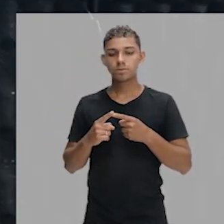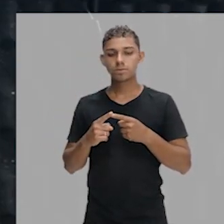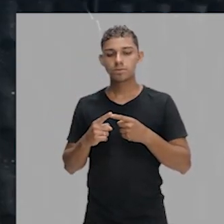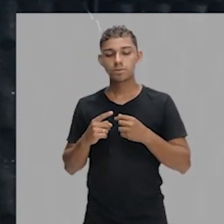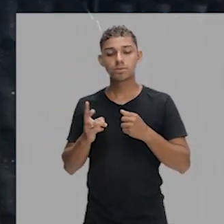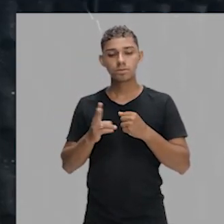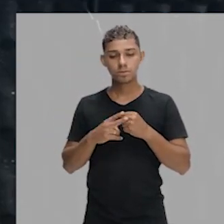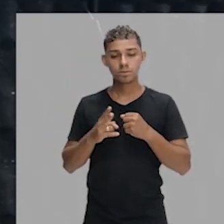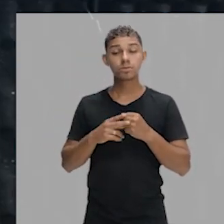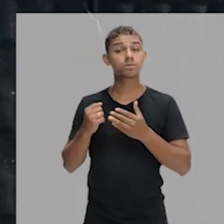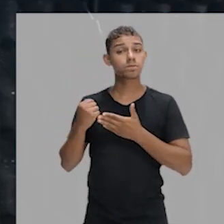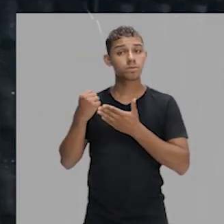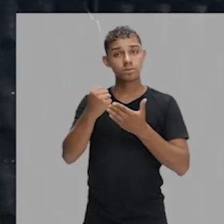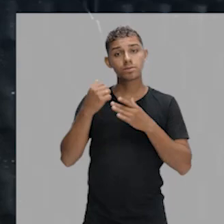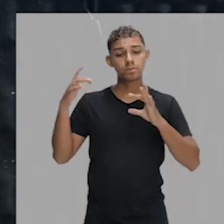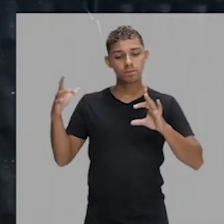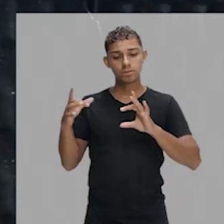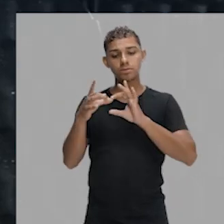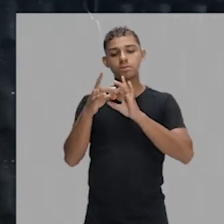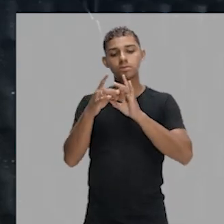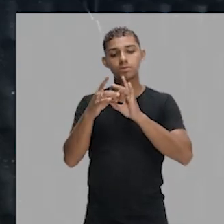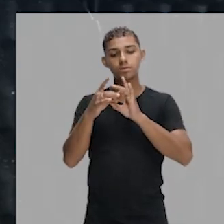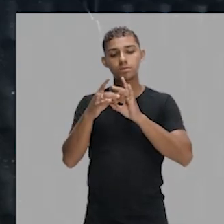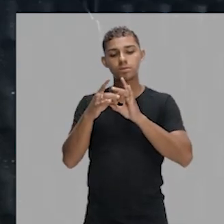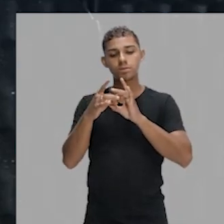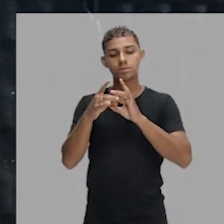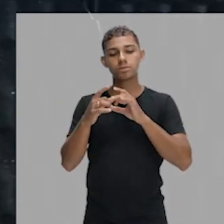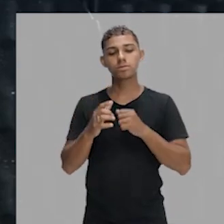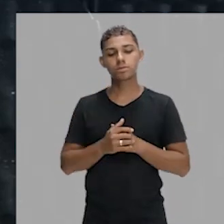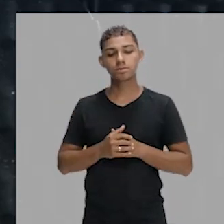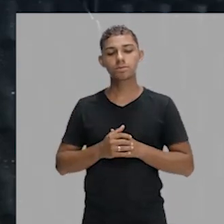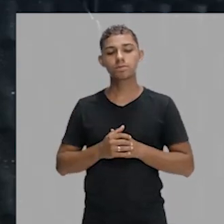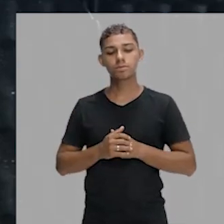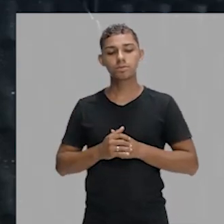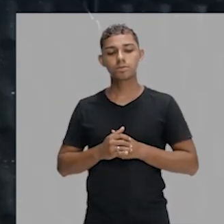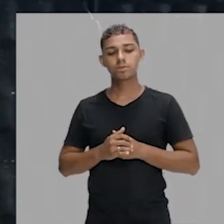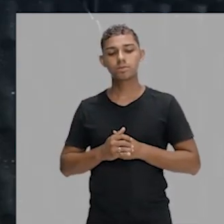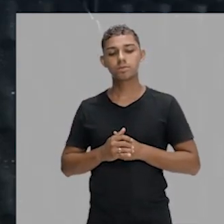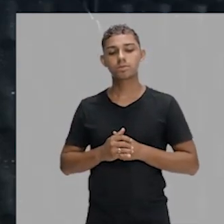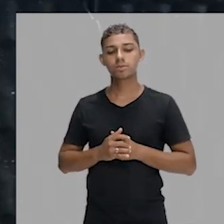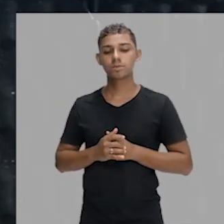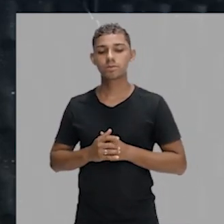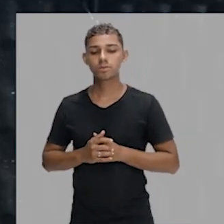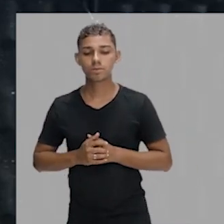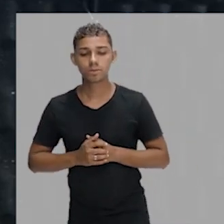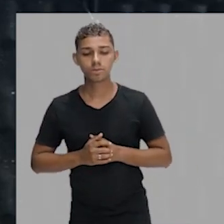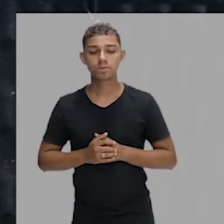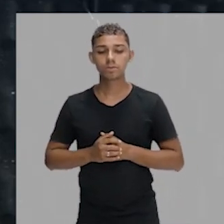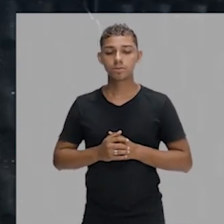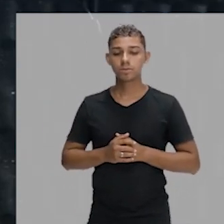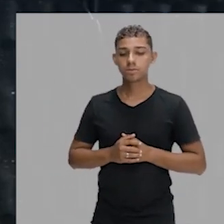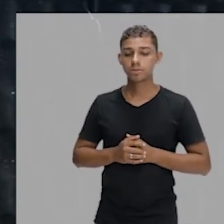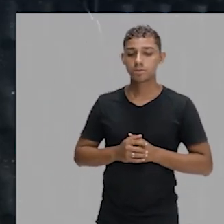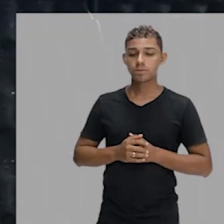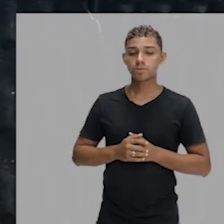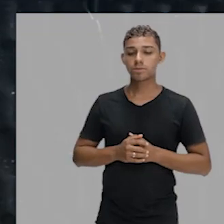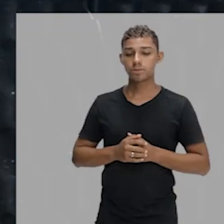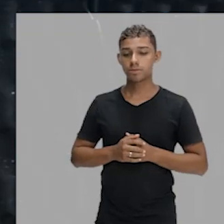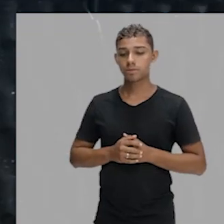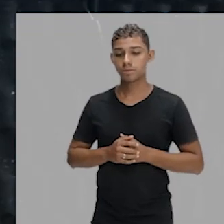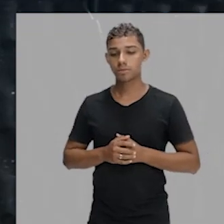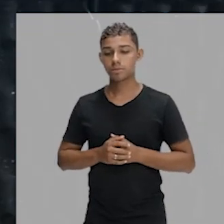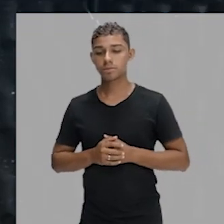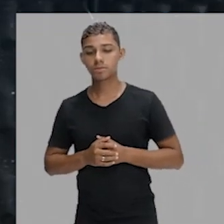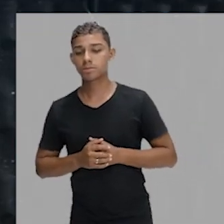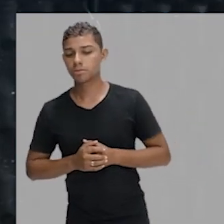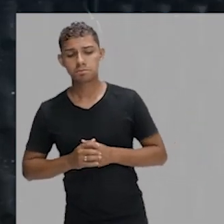verbo auxiliar que combina com esse sujeito. She doesn't go to school. Ela não vai